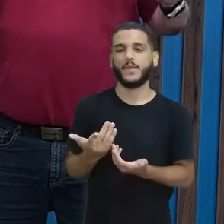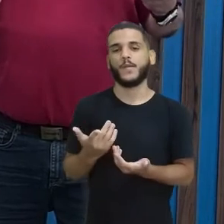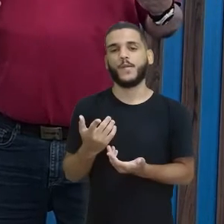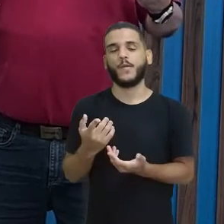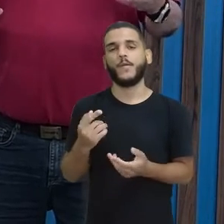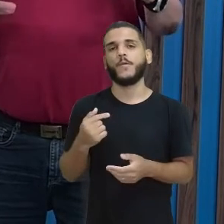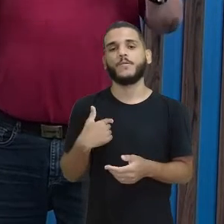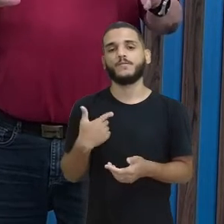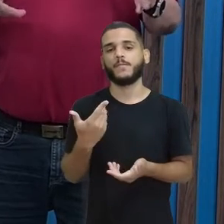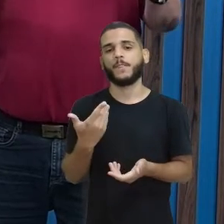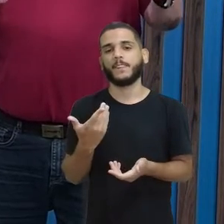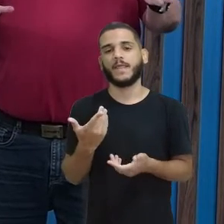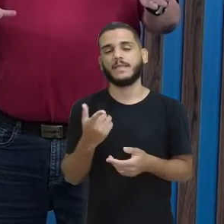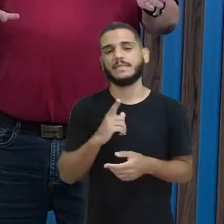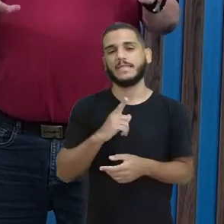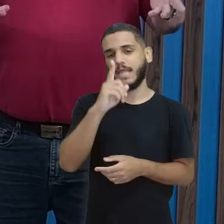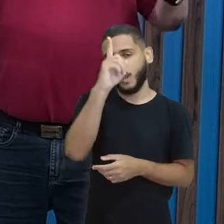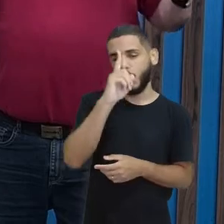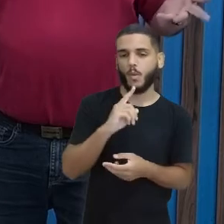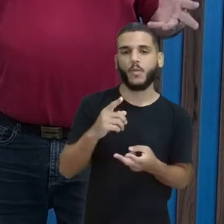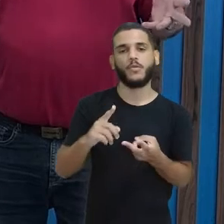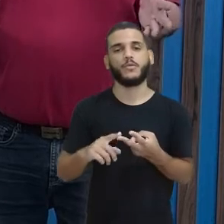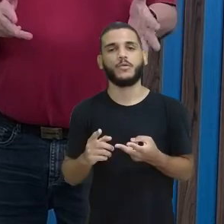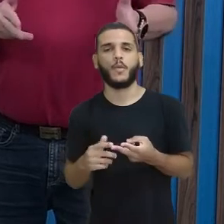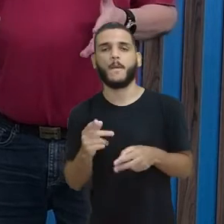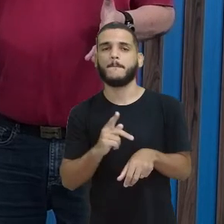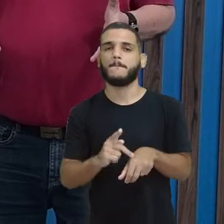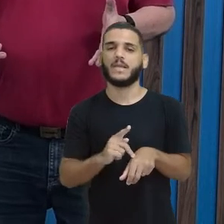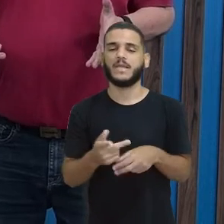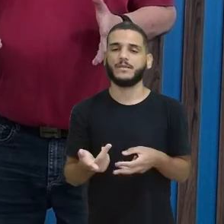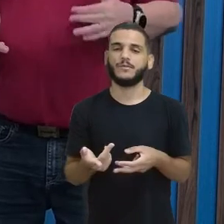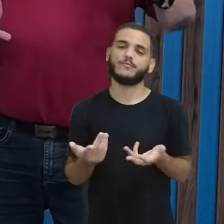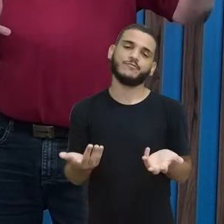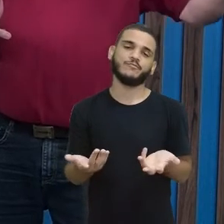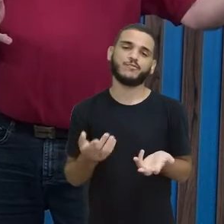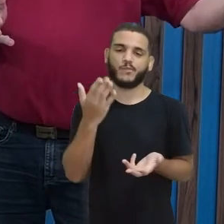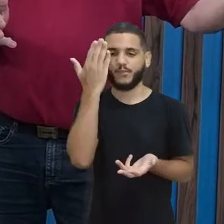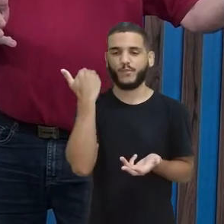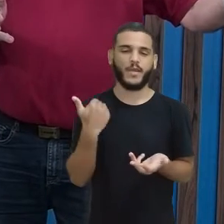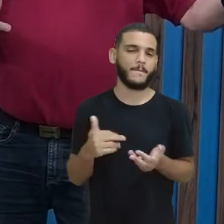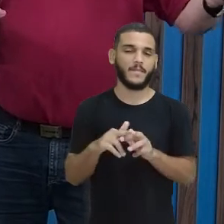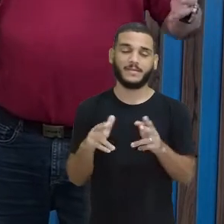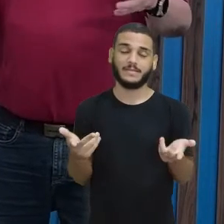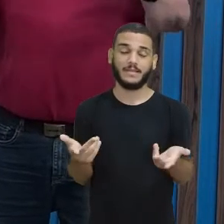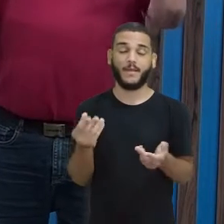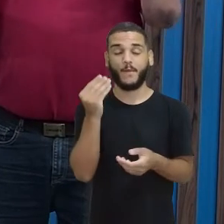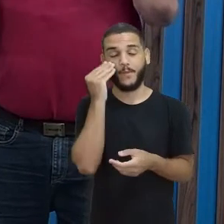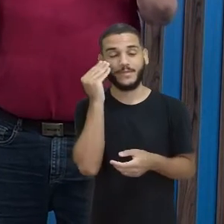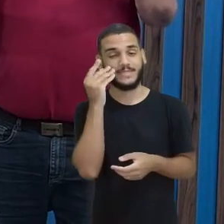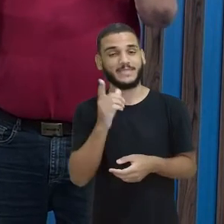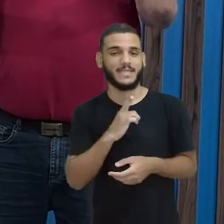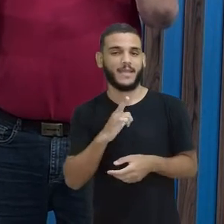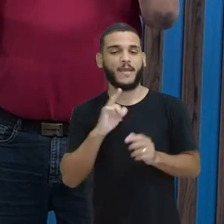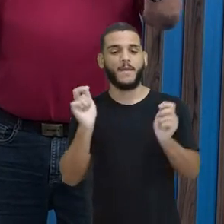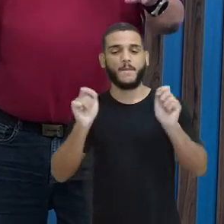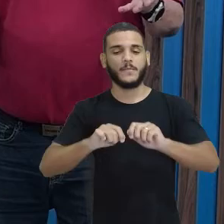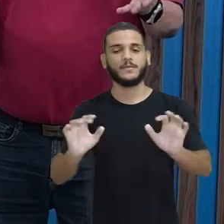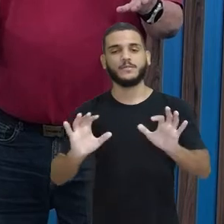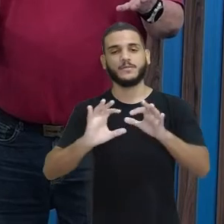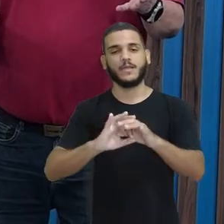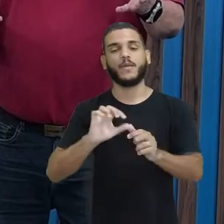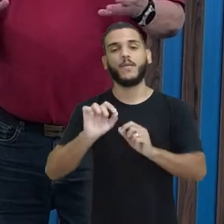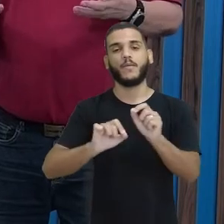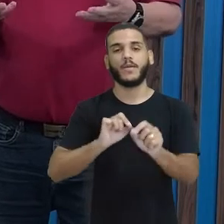Eu posso perguntar, qual é a chance que eu tenho de ter um filho que seja de cabelo louro ou de cabelo preto? Aí se eu posso juntar o quê? O